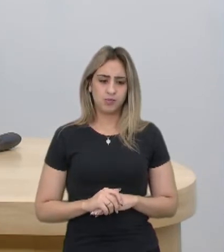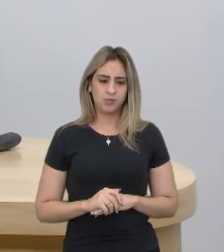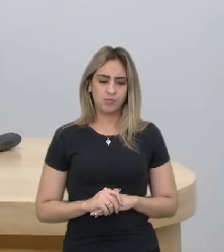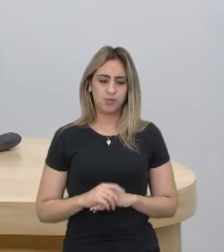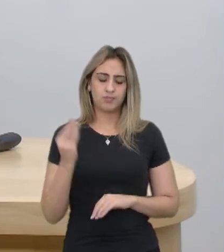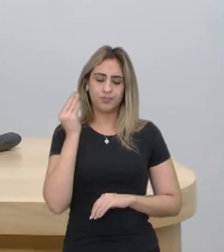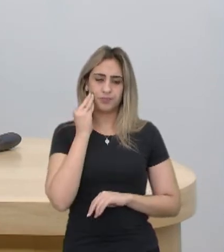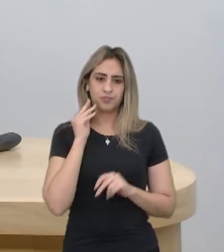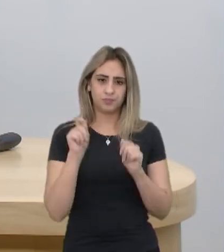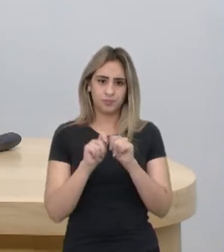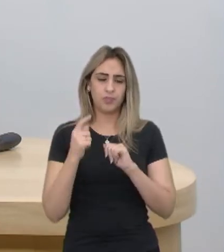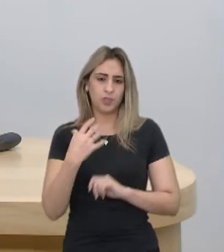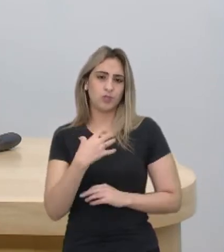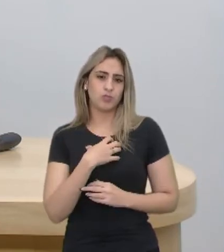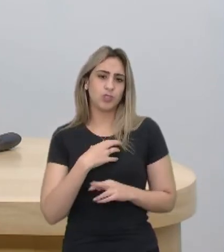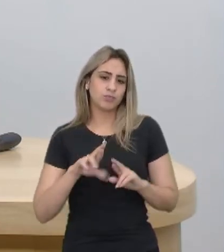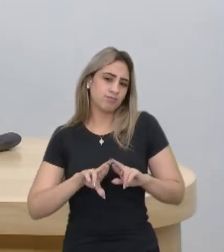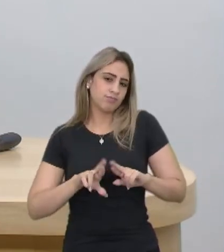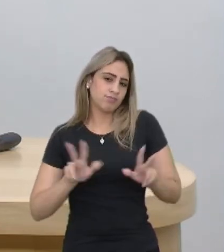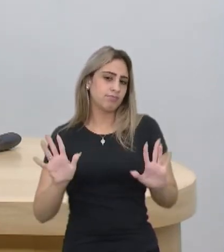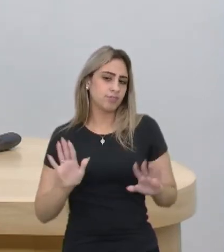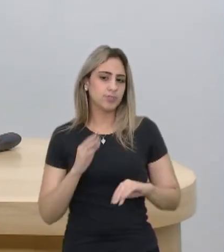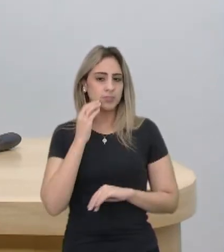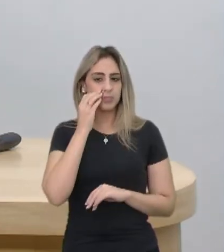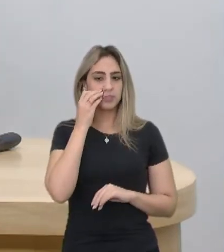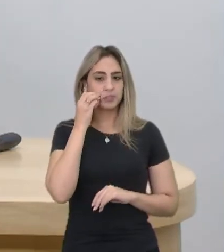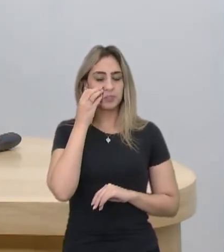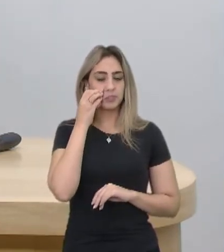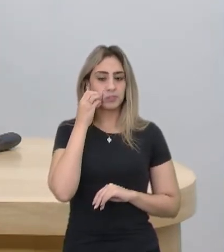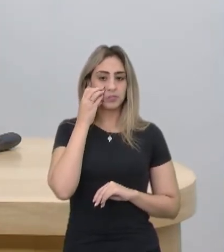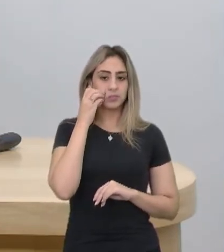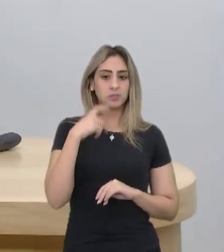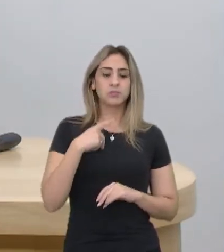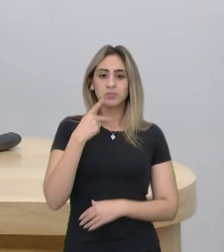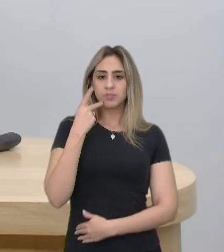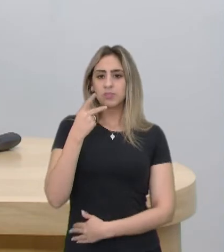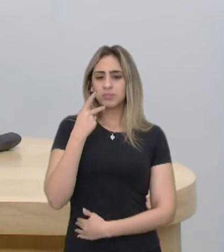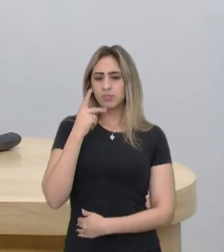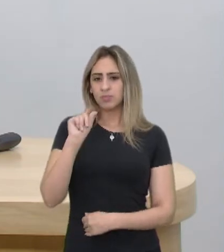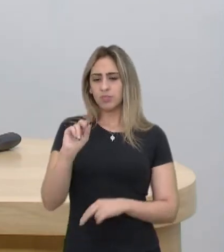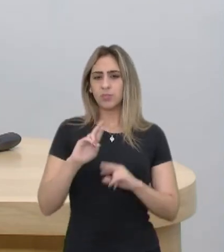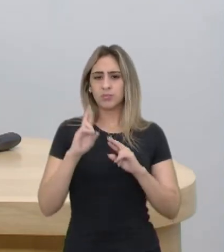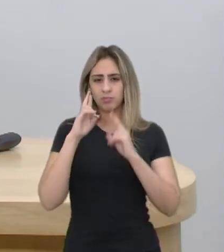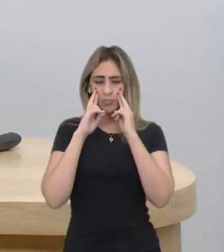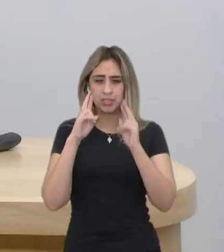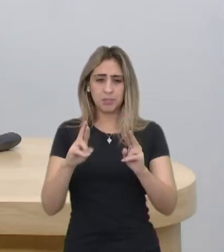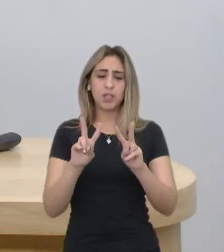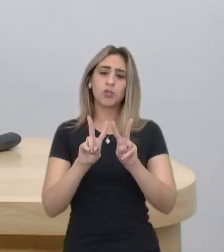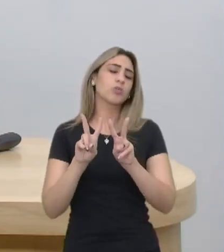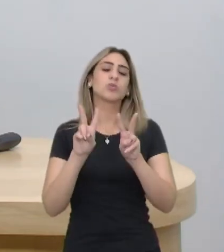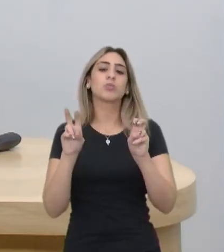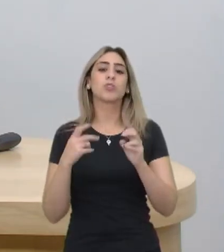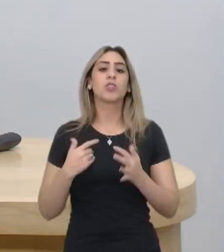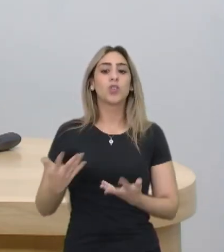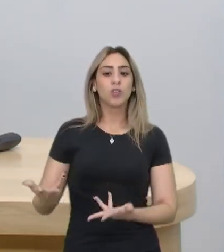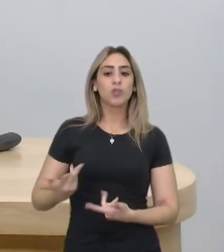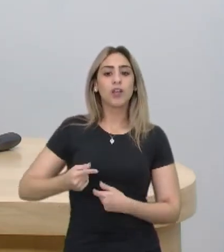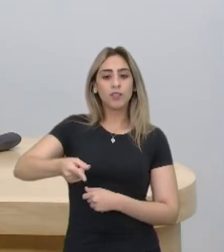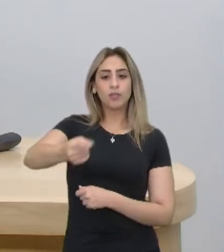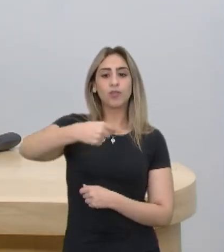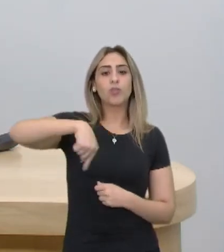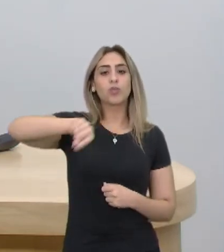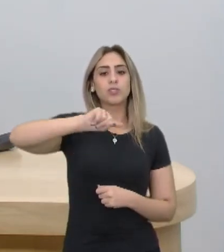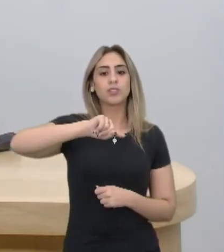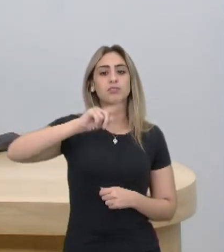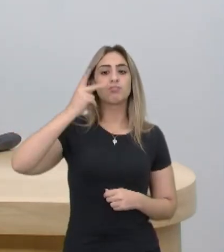vai tentar fazer de uma forma diferente. E eu vou falar um pouquinho a respeito, né? E convidar vocês aí também